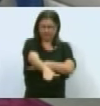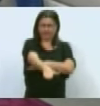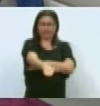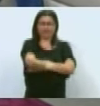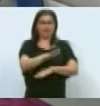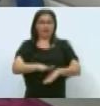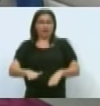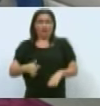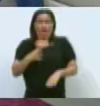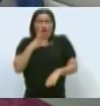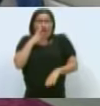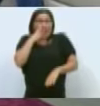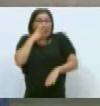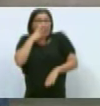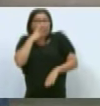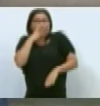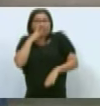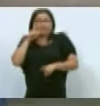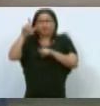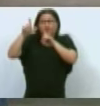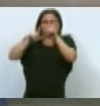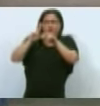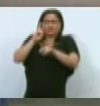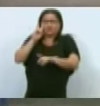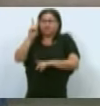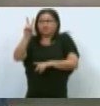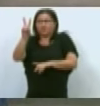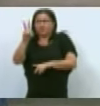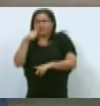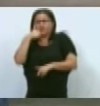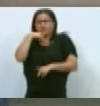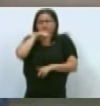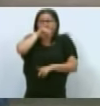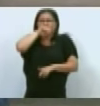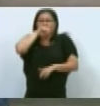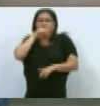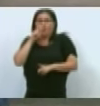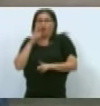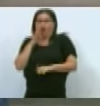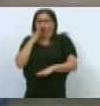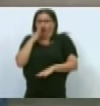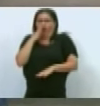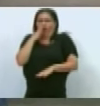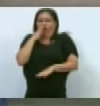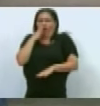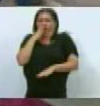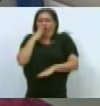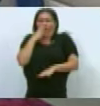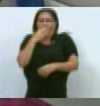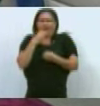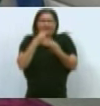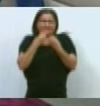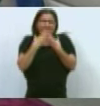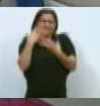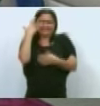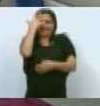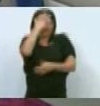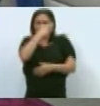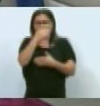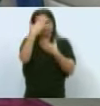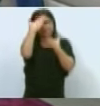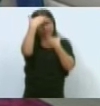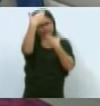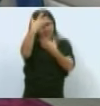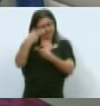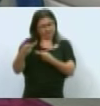tá encantada, olhando na televisão ali, vendo a mamãe, vendo a mãe, né, Clarinha? Que coisa mais linda. Obrigada por terem